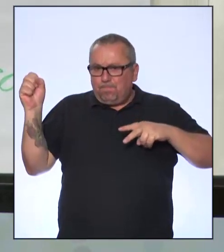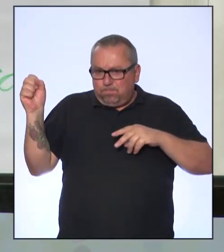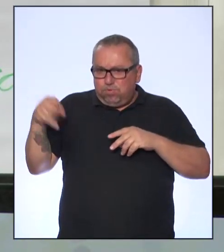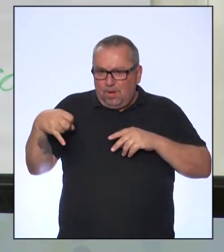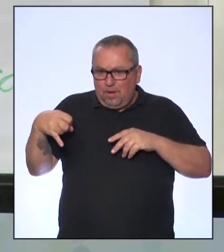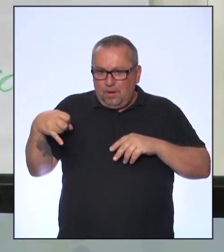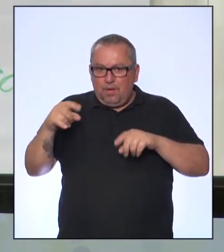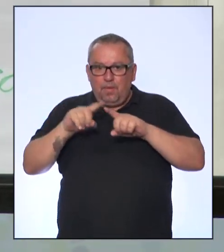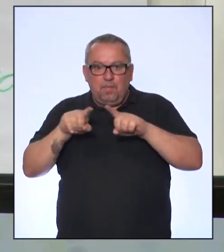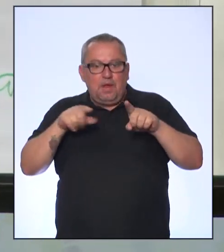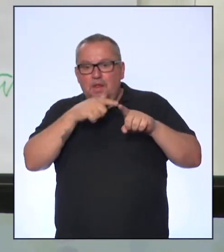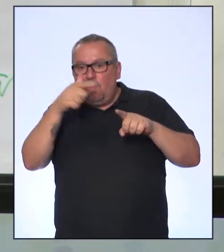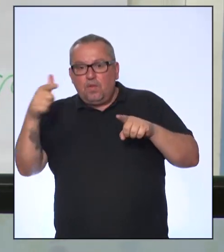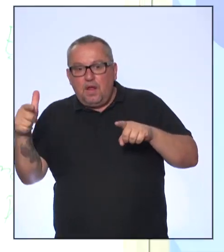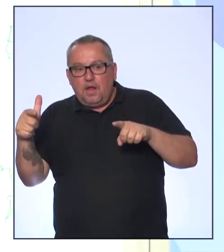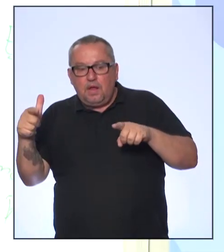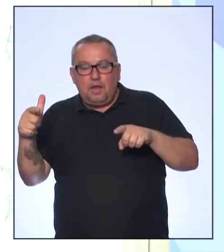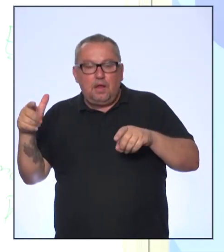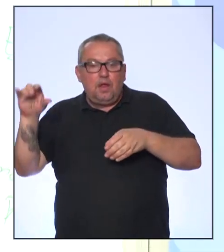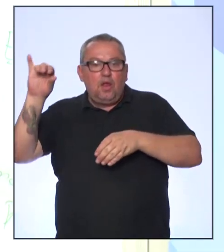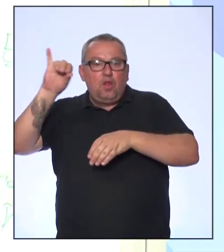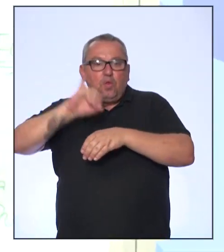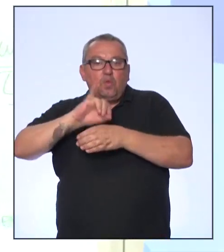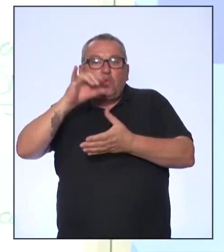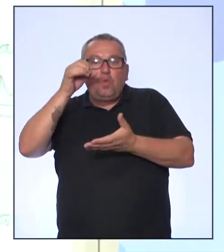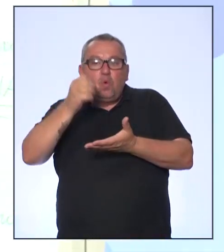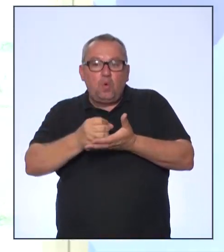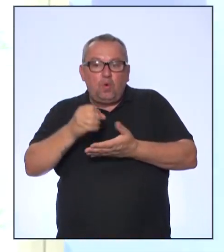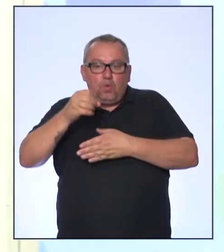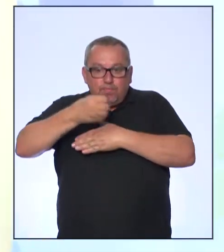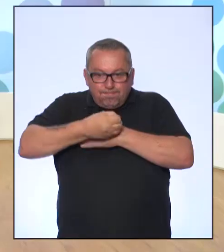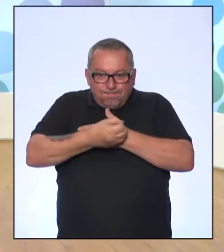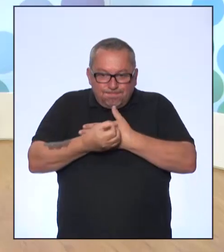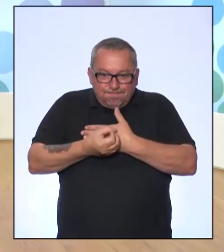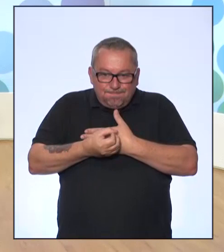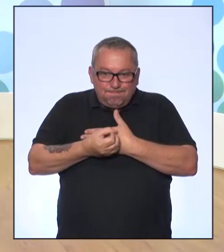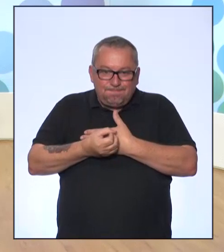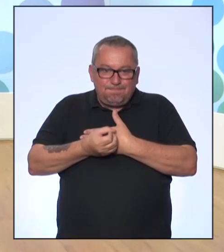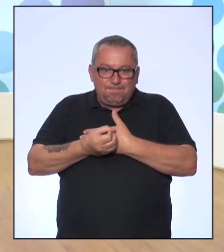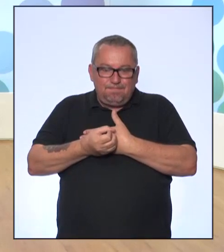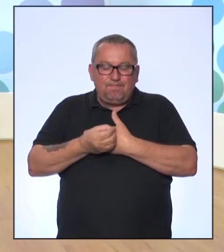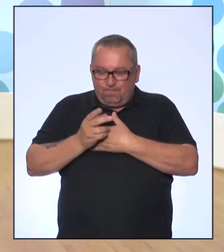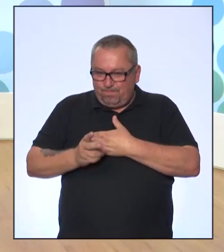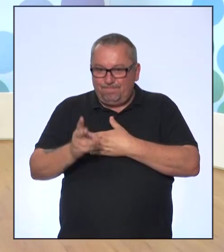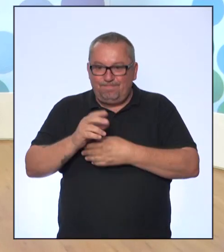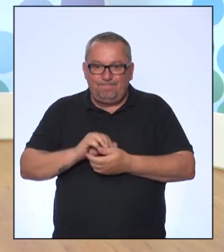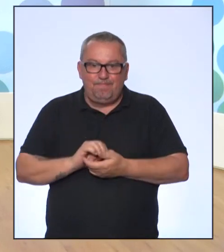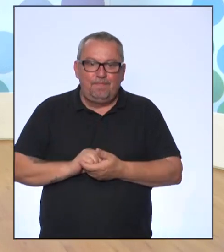o núcleo. Certo? Tranquilo? Bora.